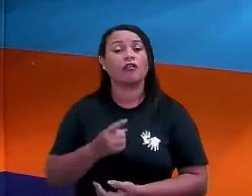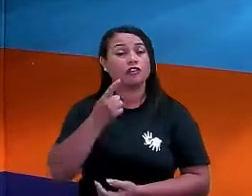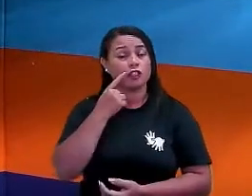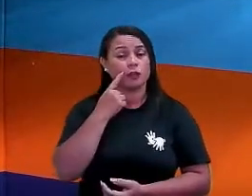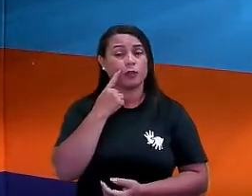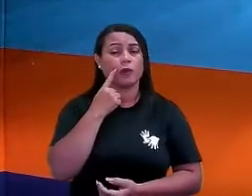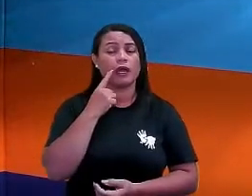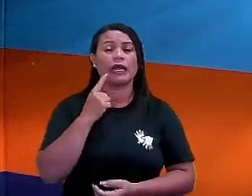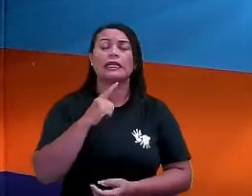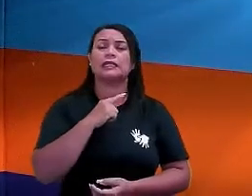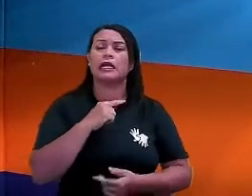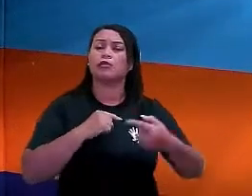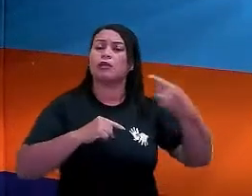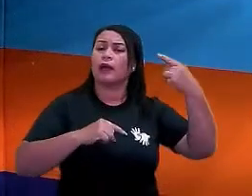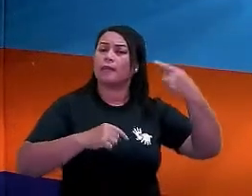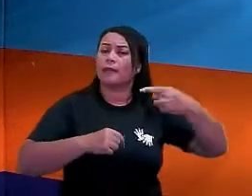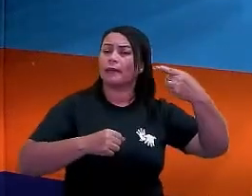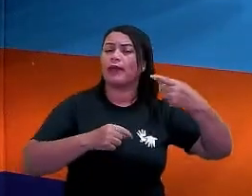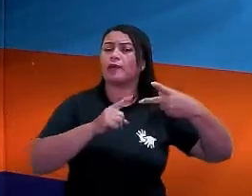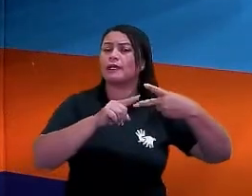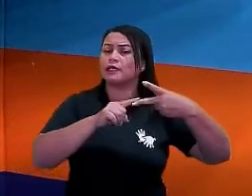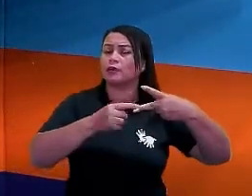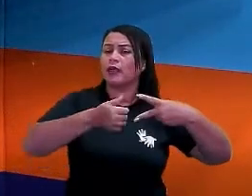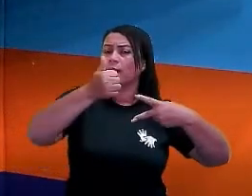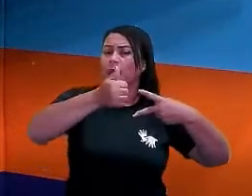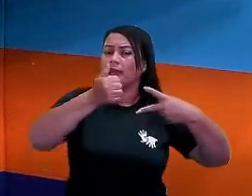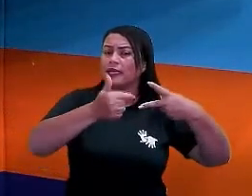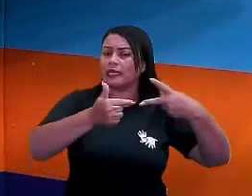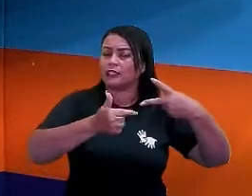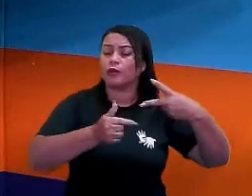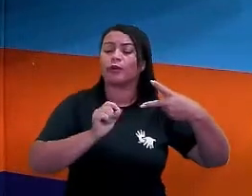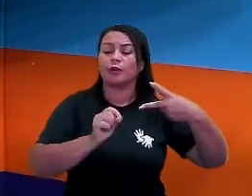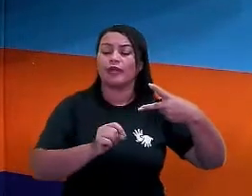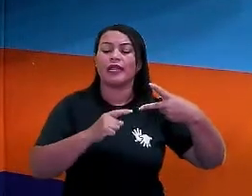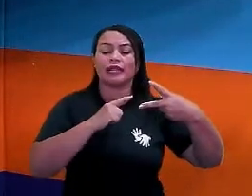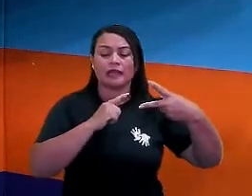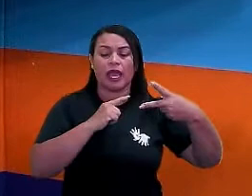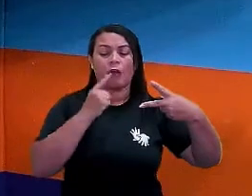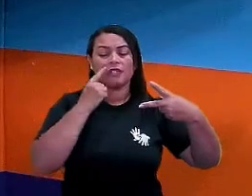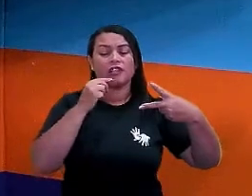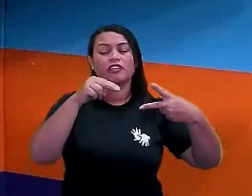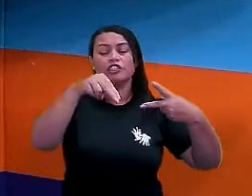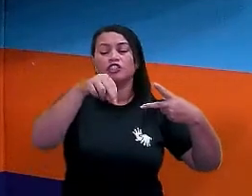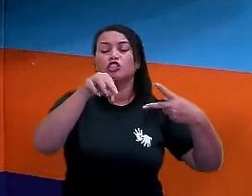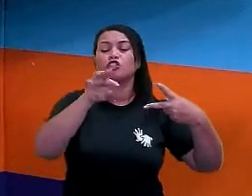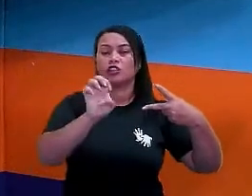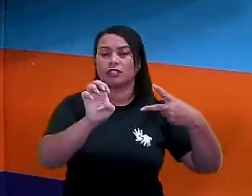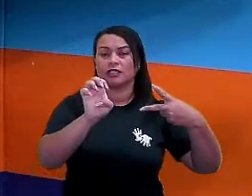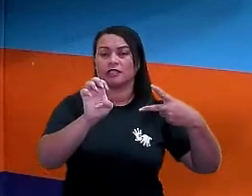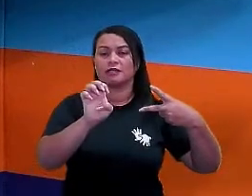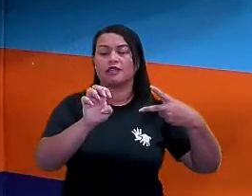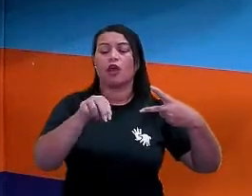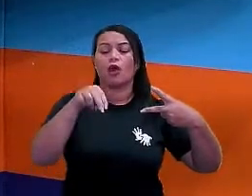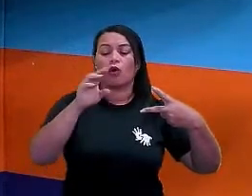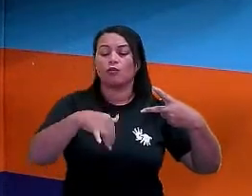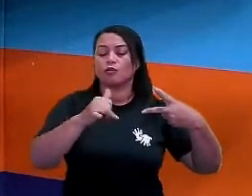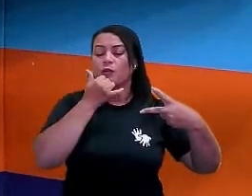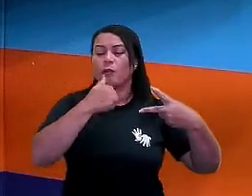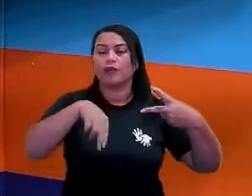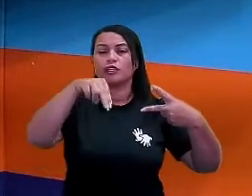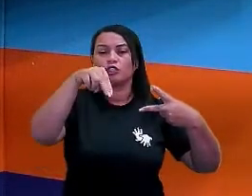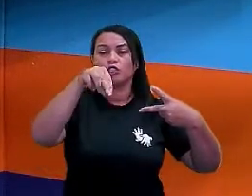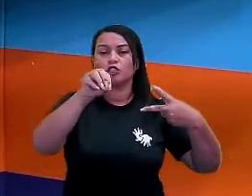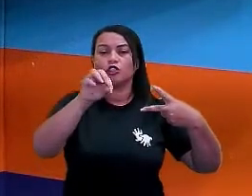ó, tanto na primeira como na segunda frase, eu tenho a presença do not. Onde? Depois do verbo to be, porque aí eu tenho forma